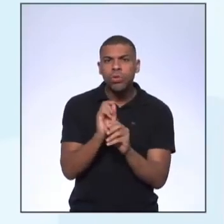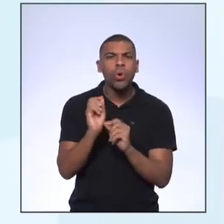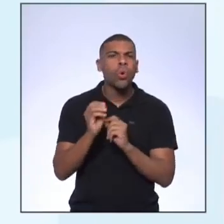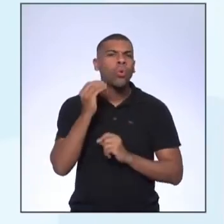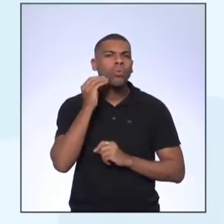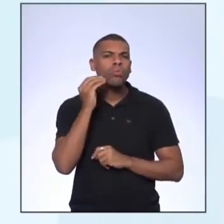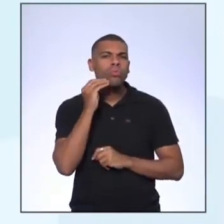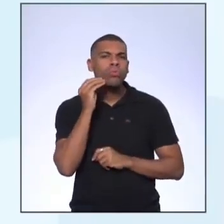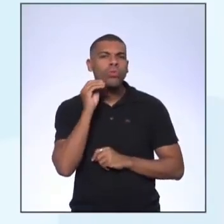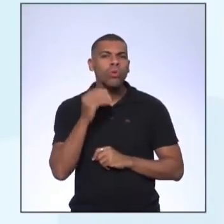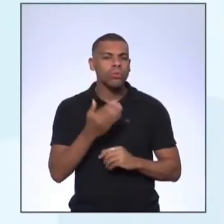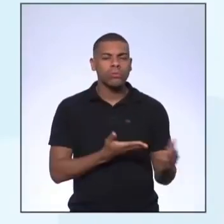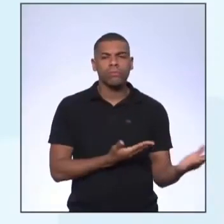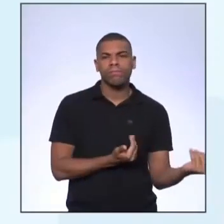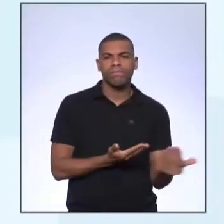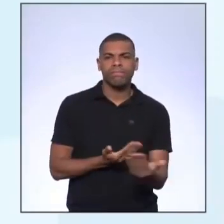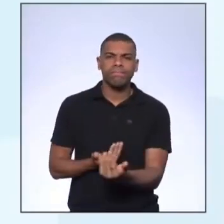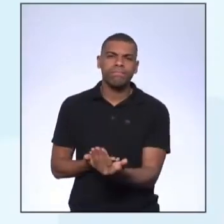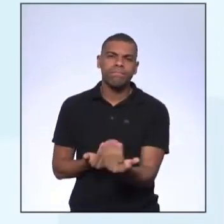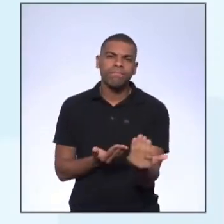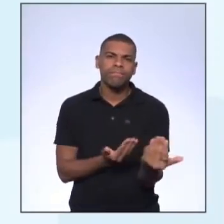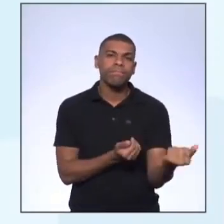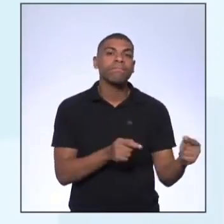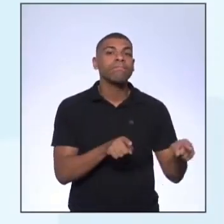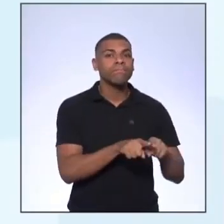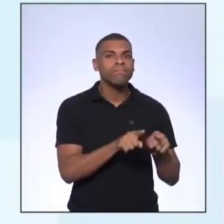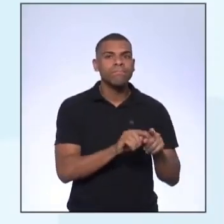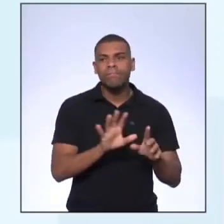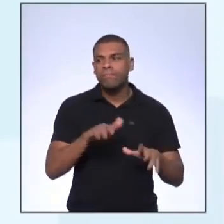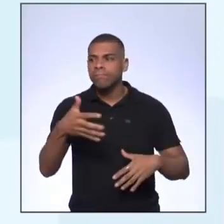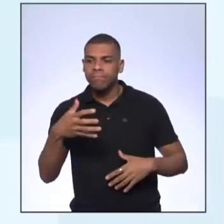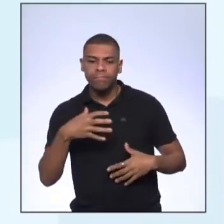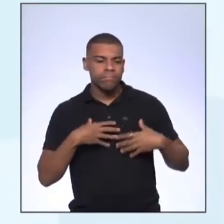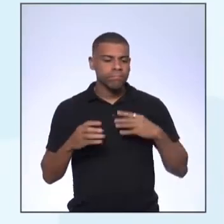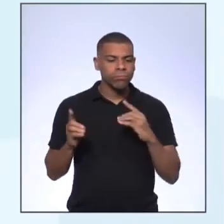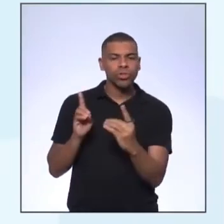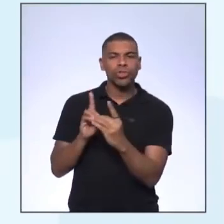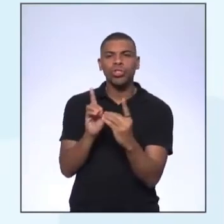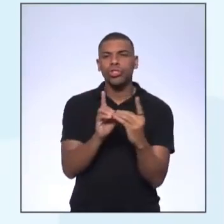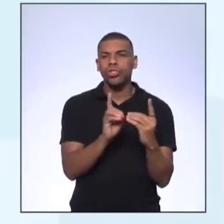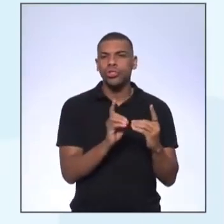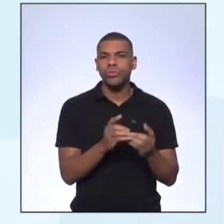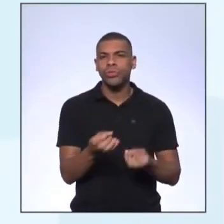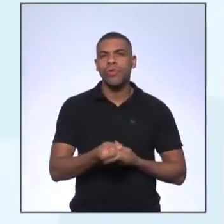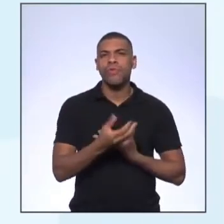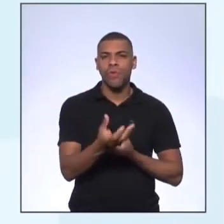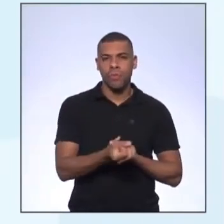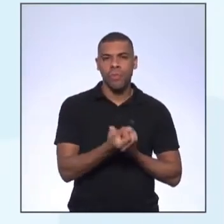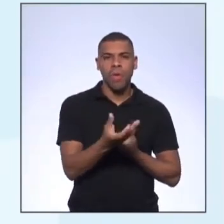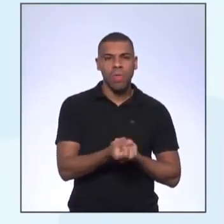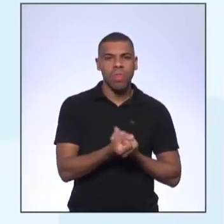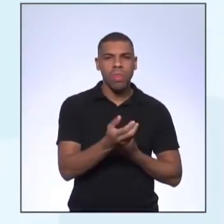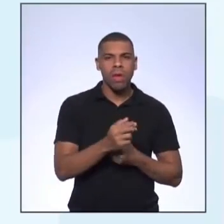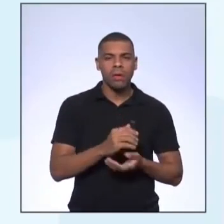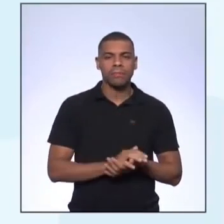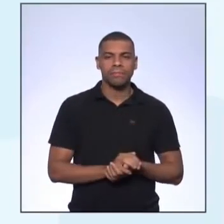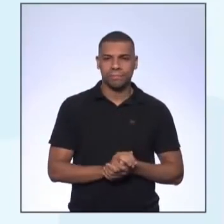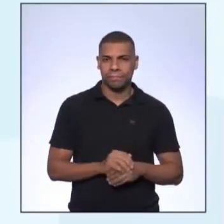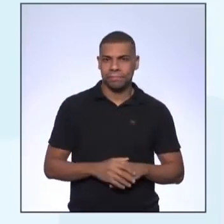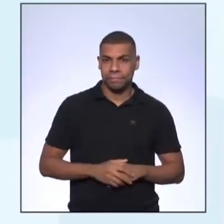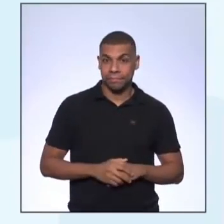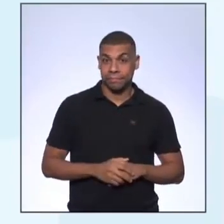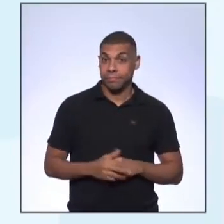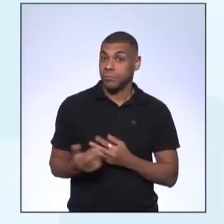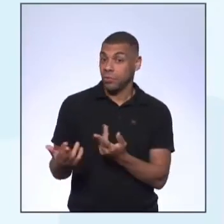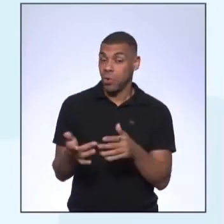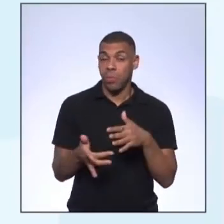aos jovens a interação e, ao mesmo tempo, atraí-los pela dinâmica das informações e pelos entretenimentos, como